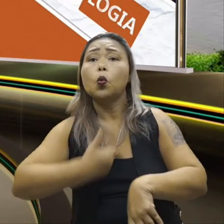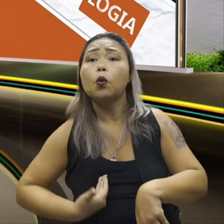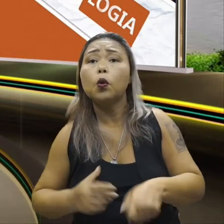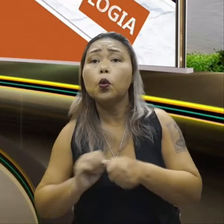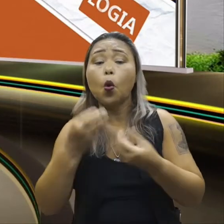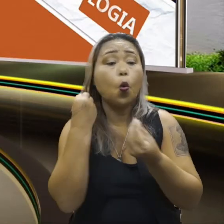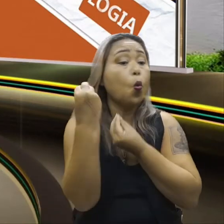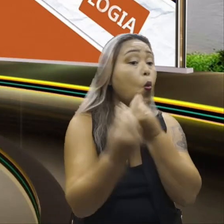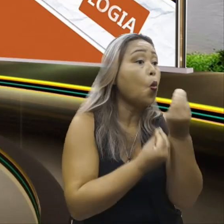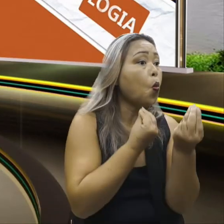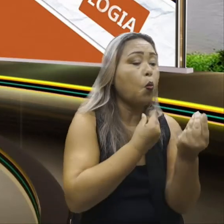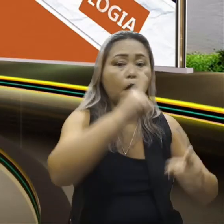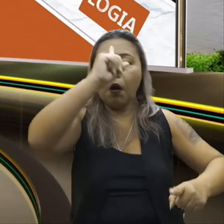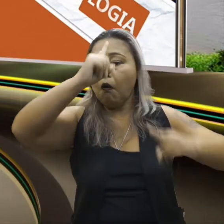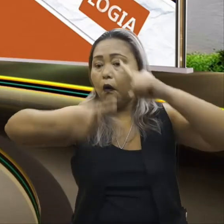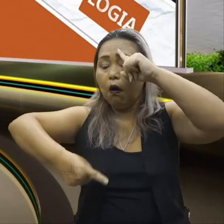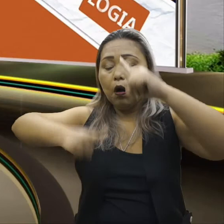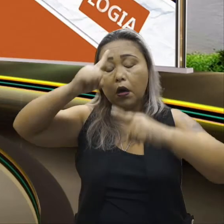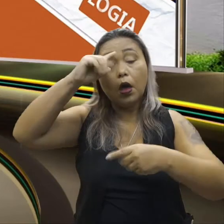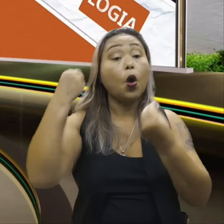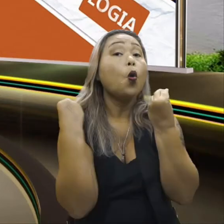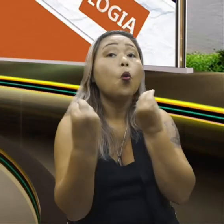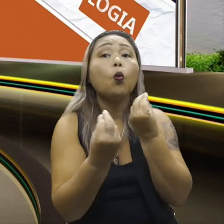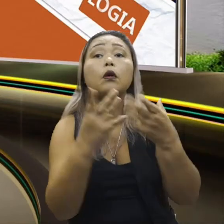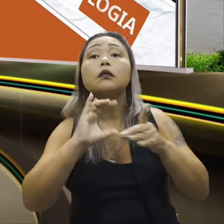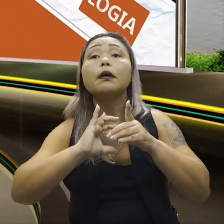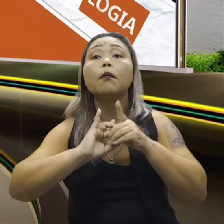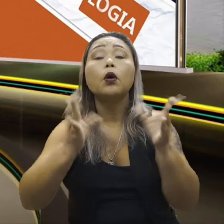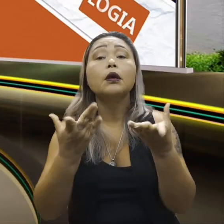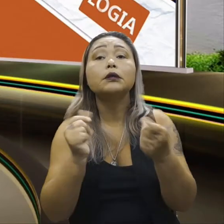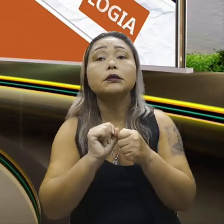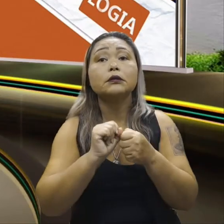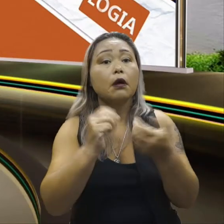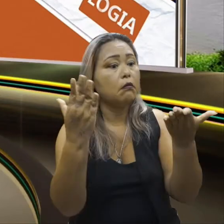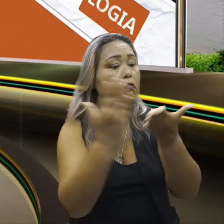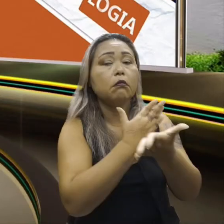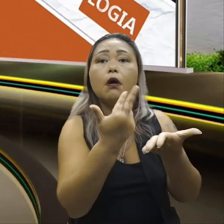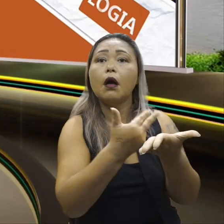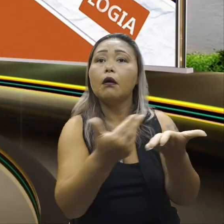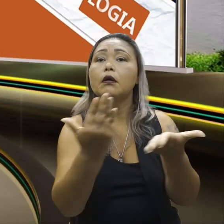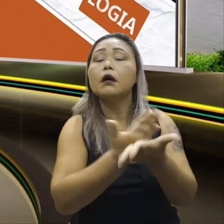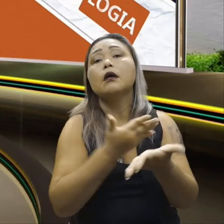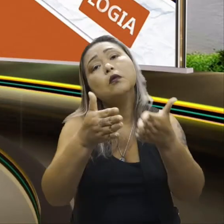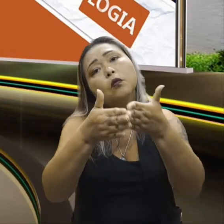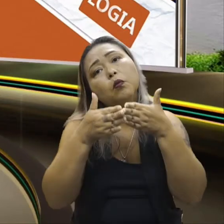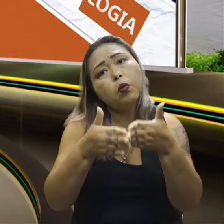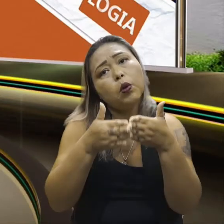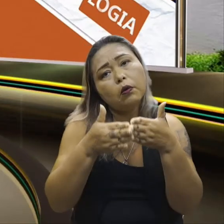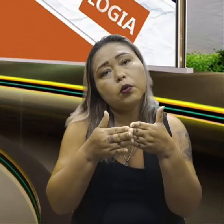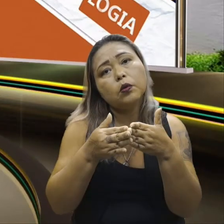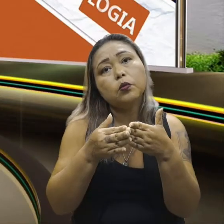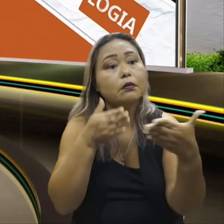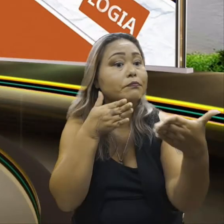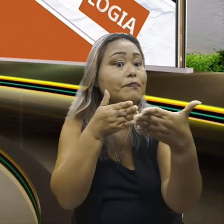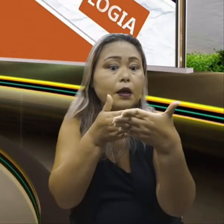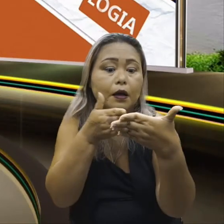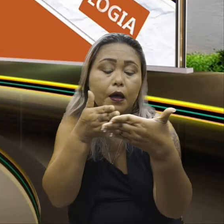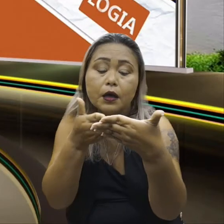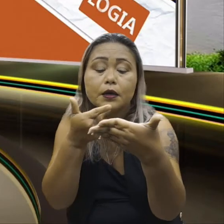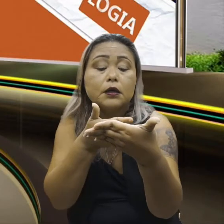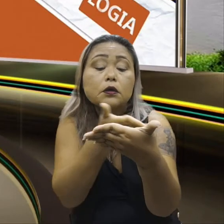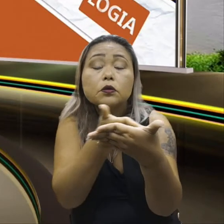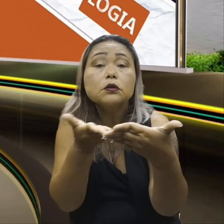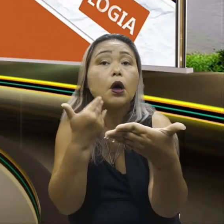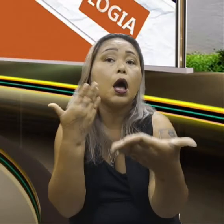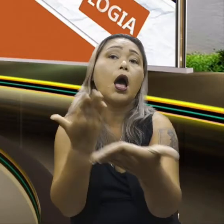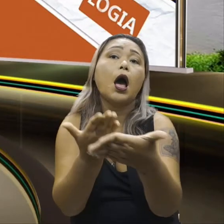de governar, sobre democracia. Então, assim, por favor, não se limitem apenas a essa aula